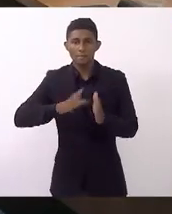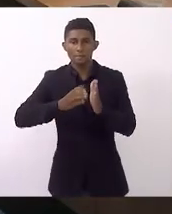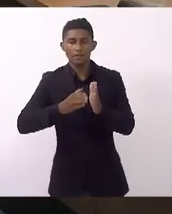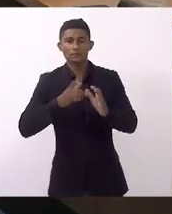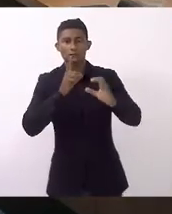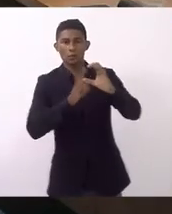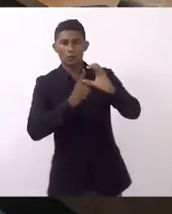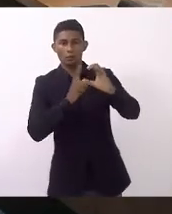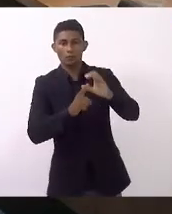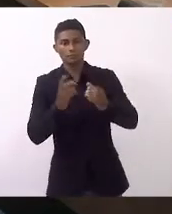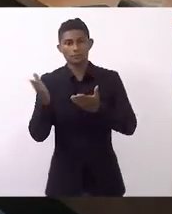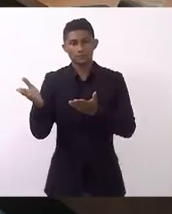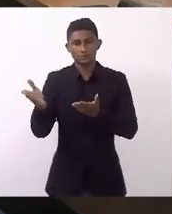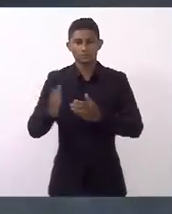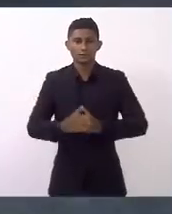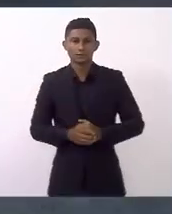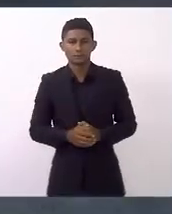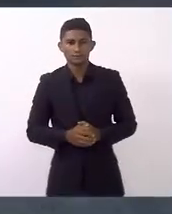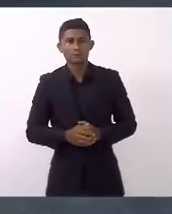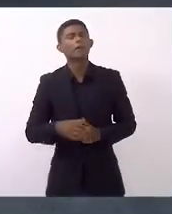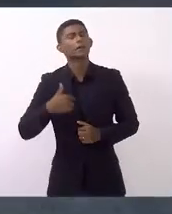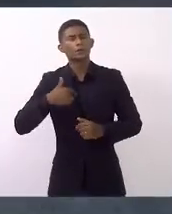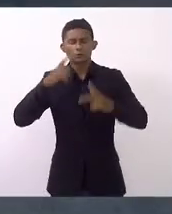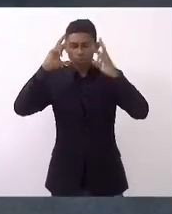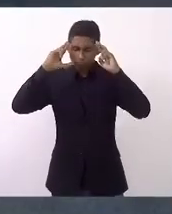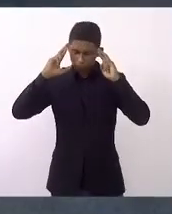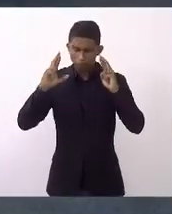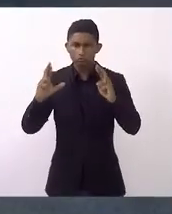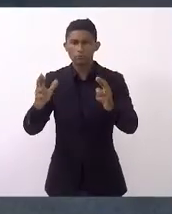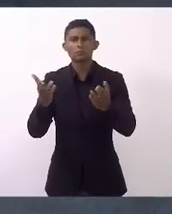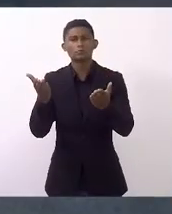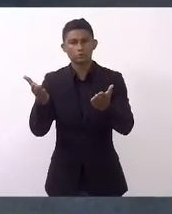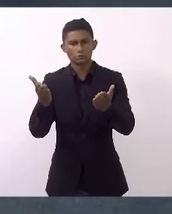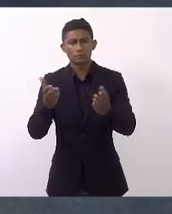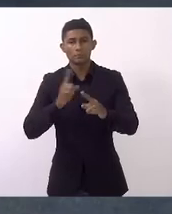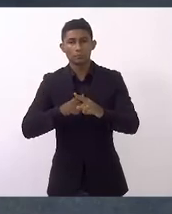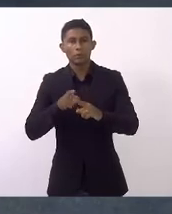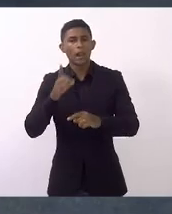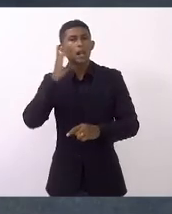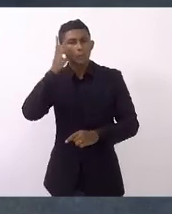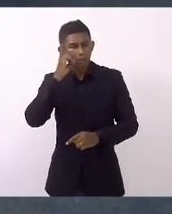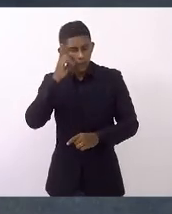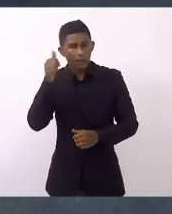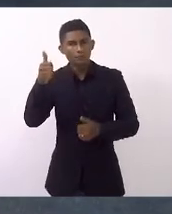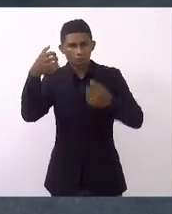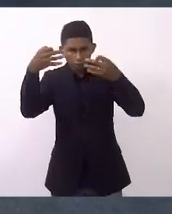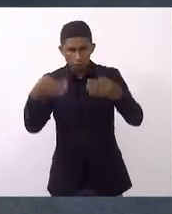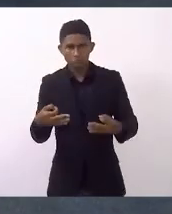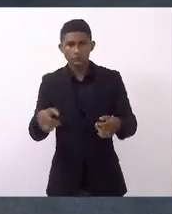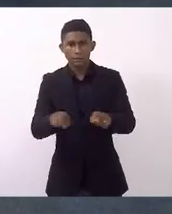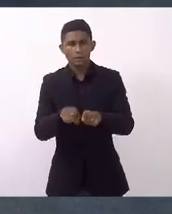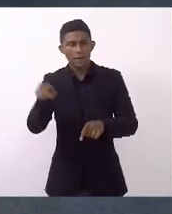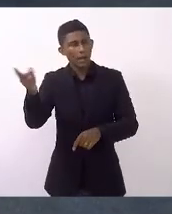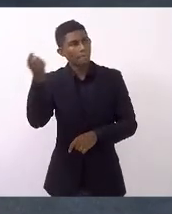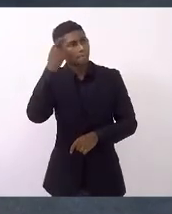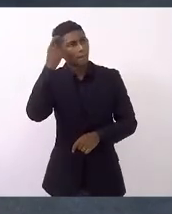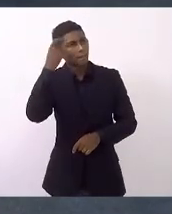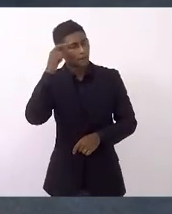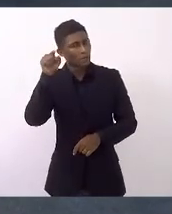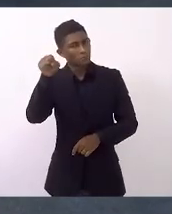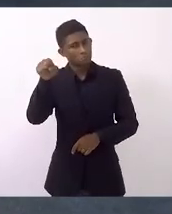Comunista. Eu a respeito profundamente pelo seu mandato e pela ideologia que ela